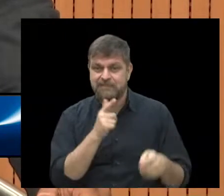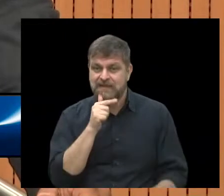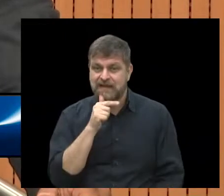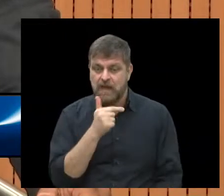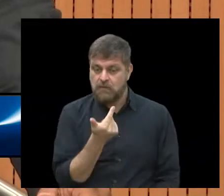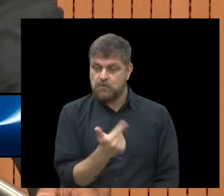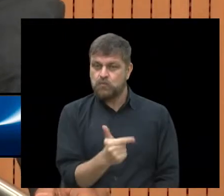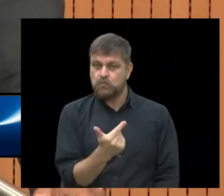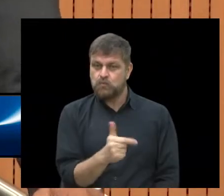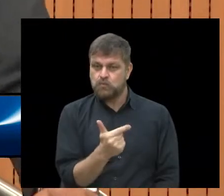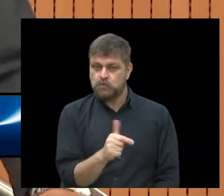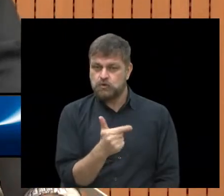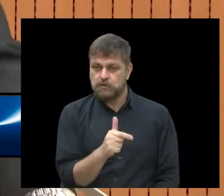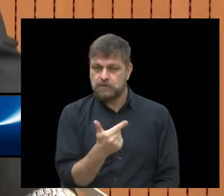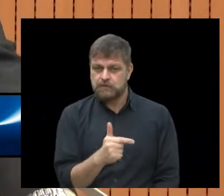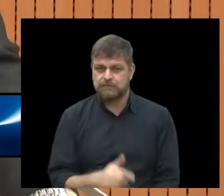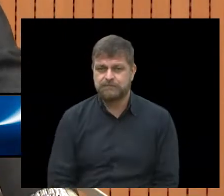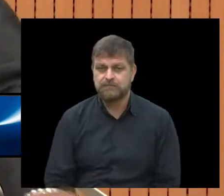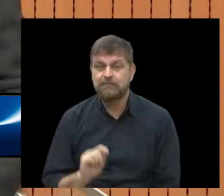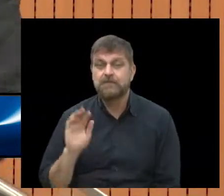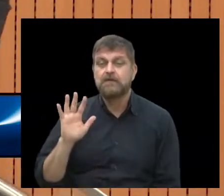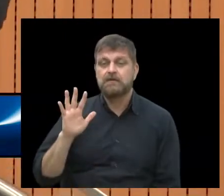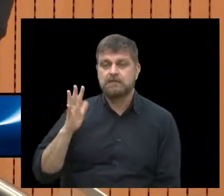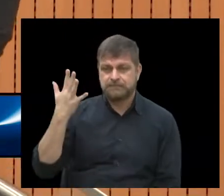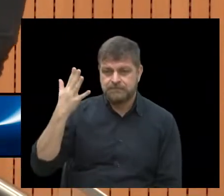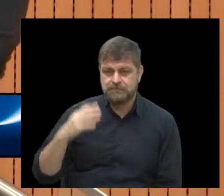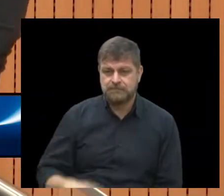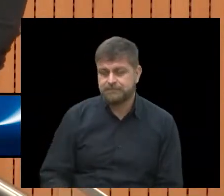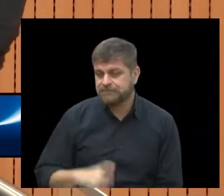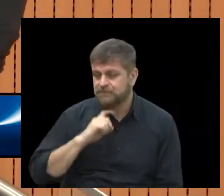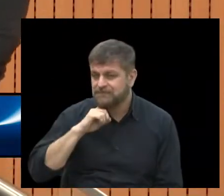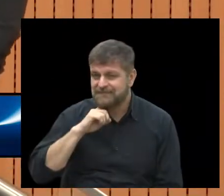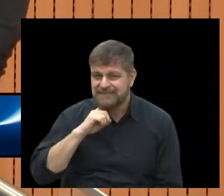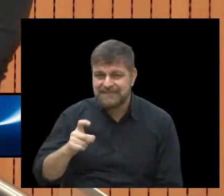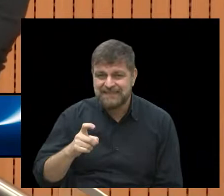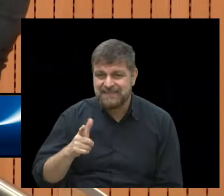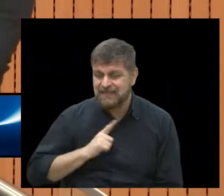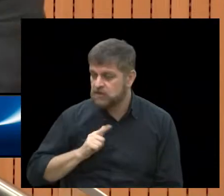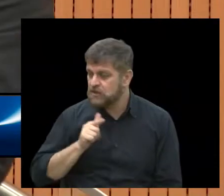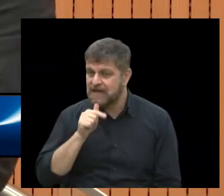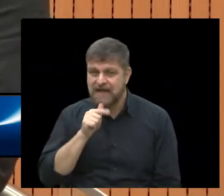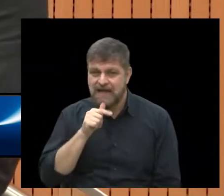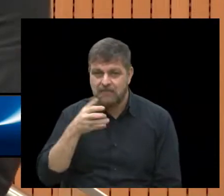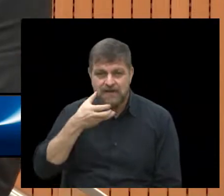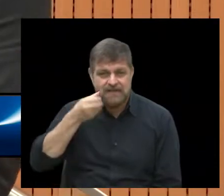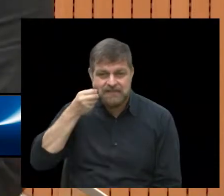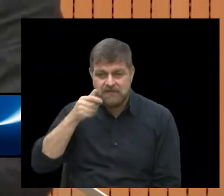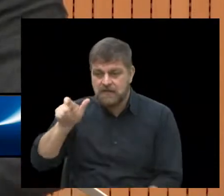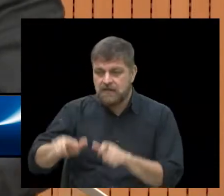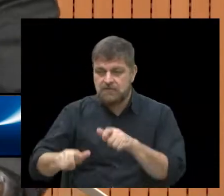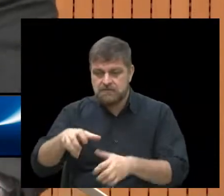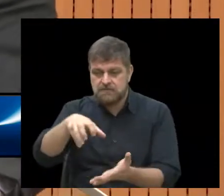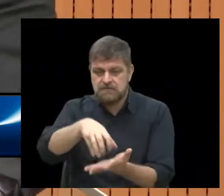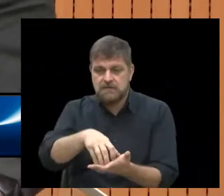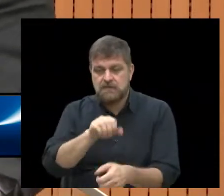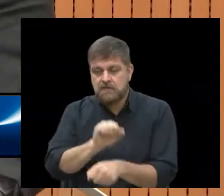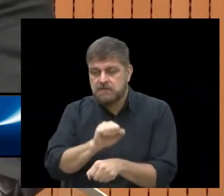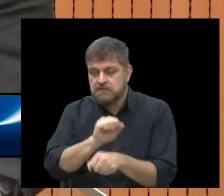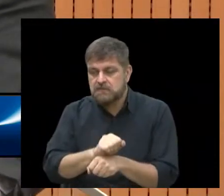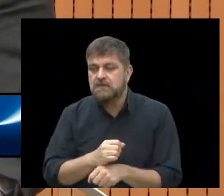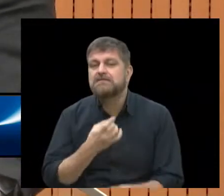Grande. O que aconteceu lá? Ninguém planejou água para as pessoas beberem lá do PA Campo